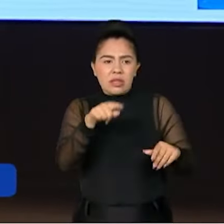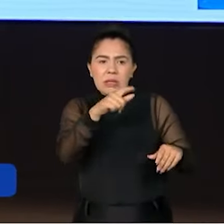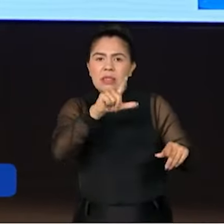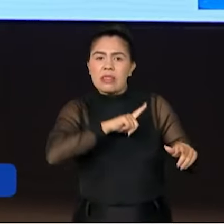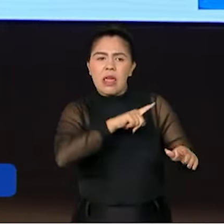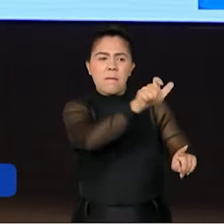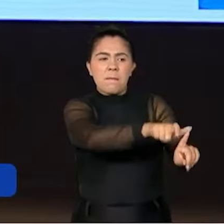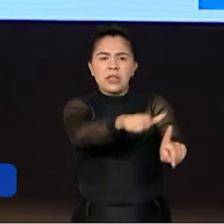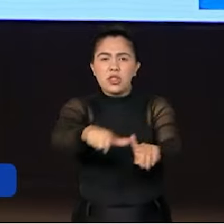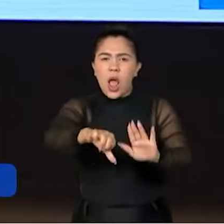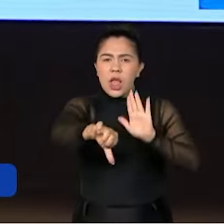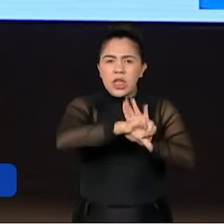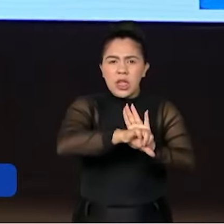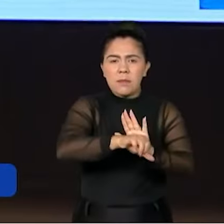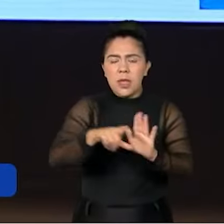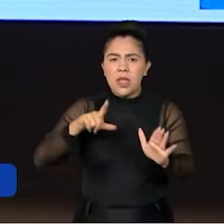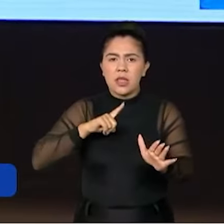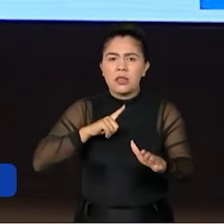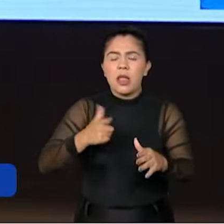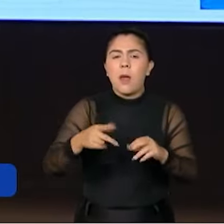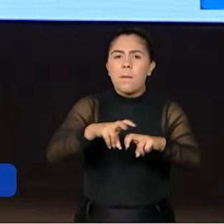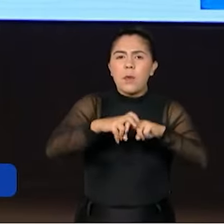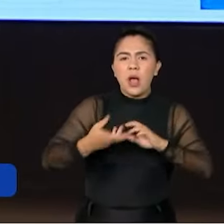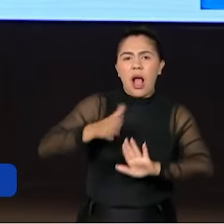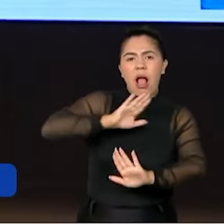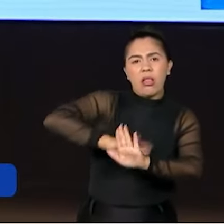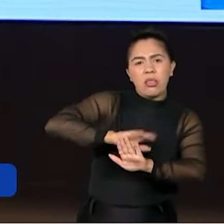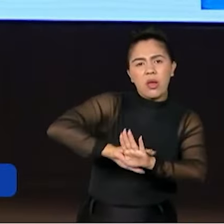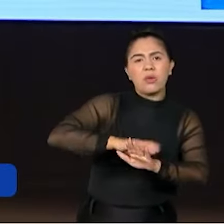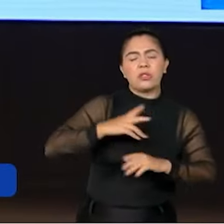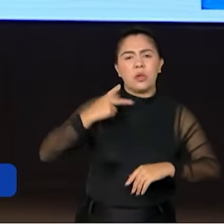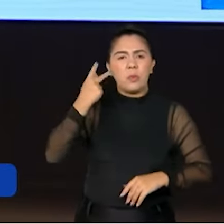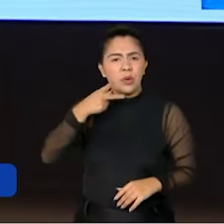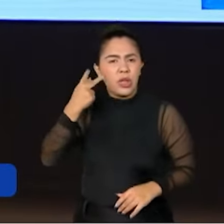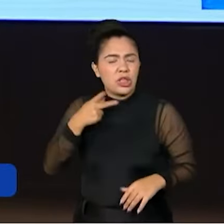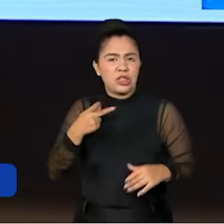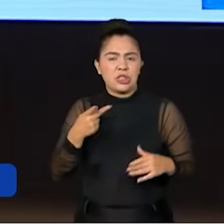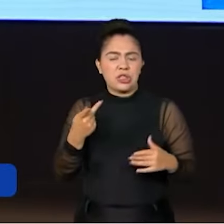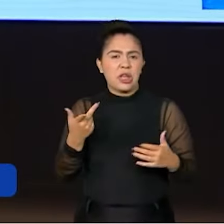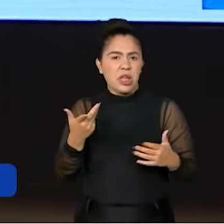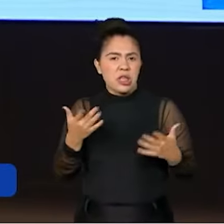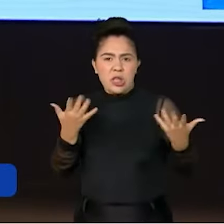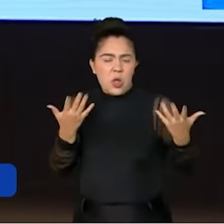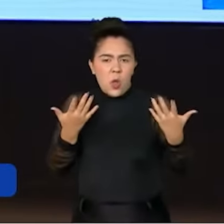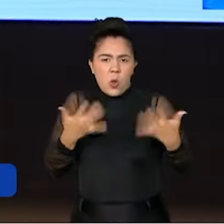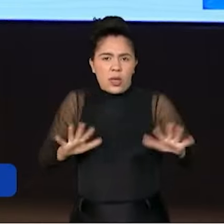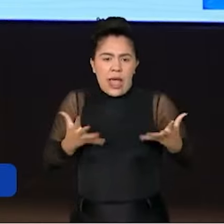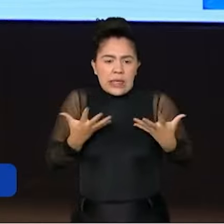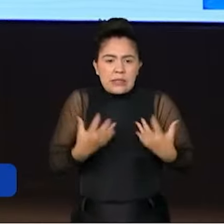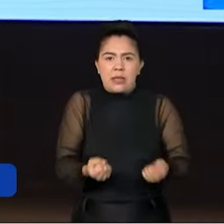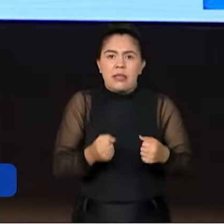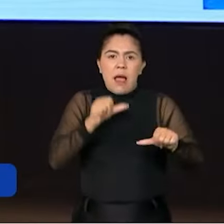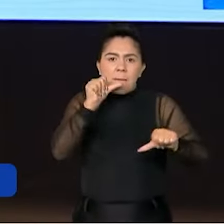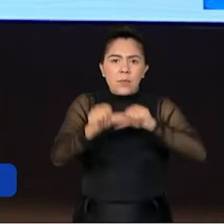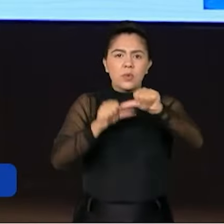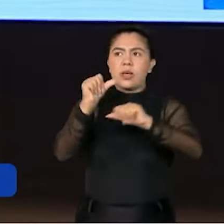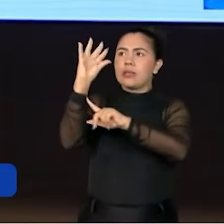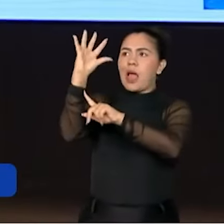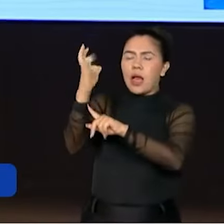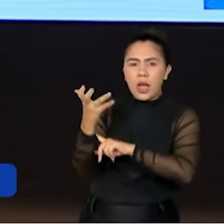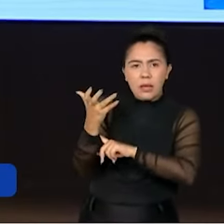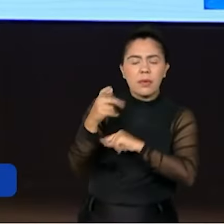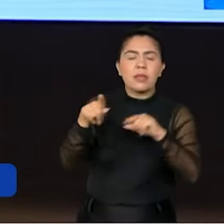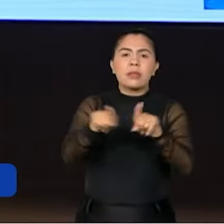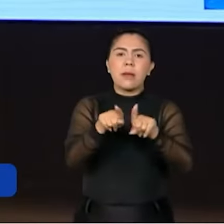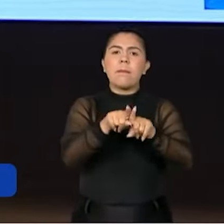criminosa entre ideologias políticas que querem negar a questão da mudança do clima, o